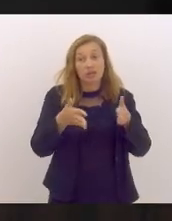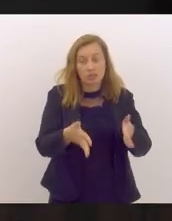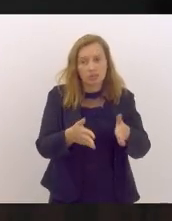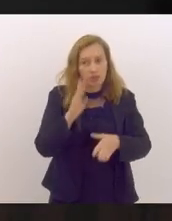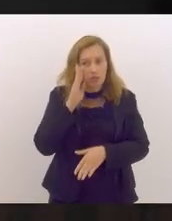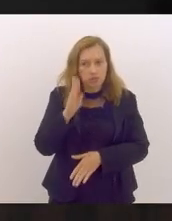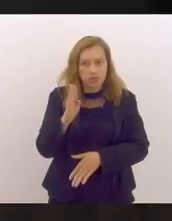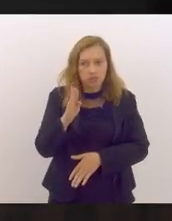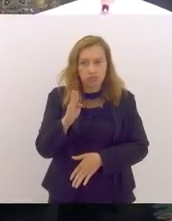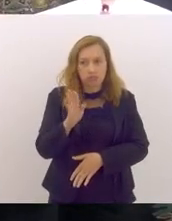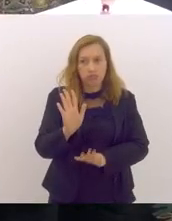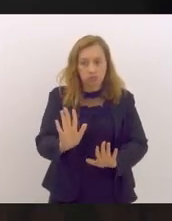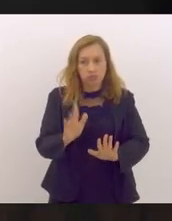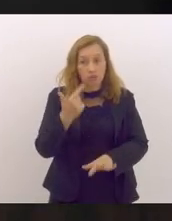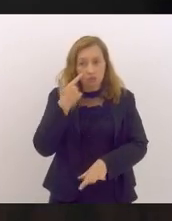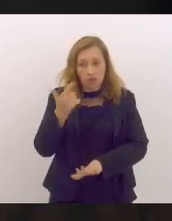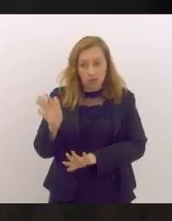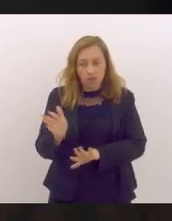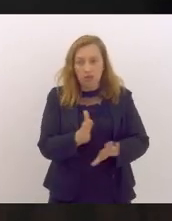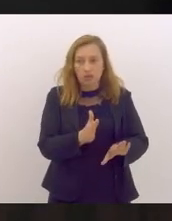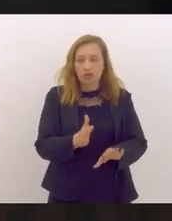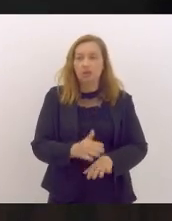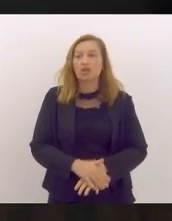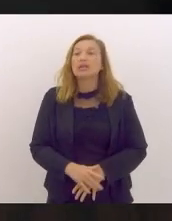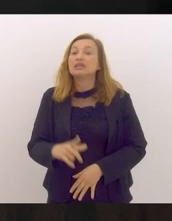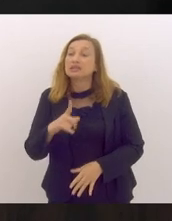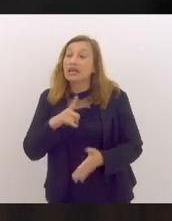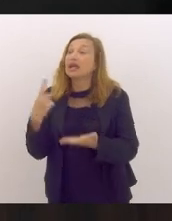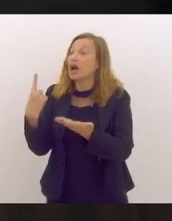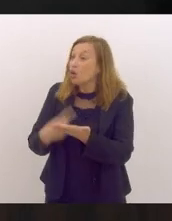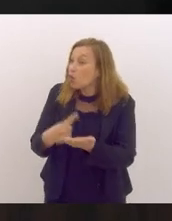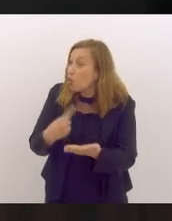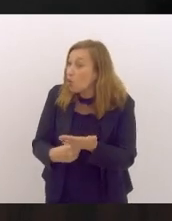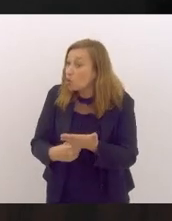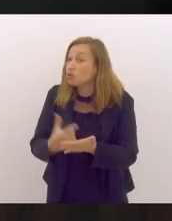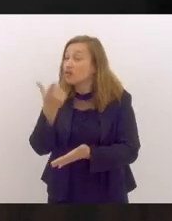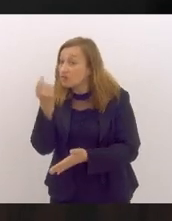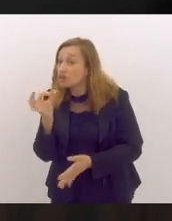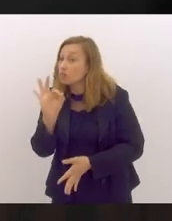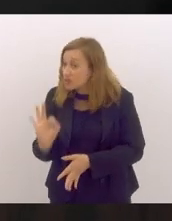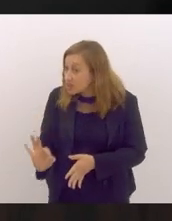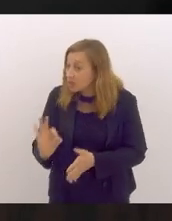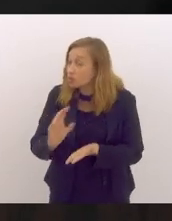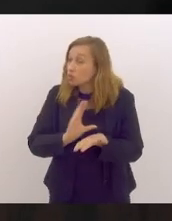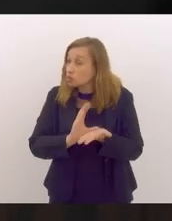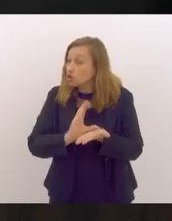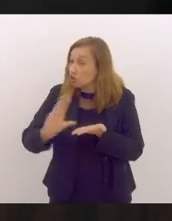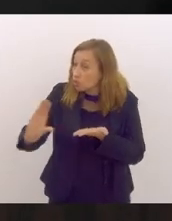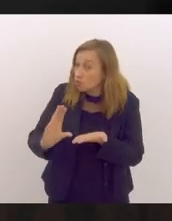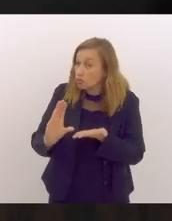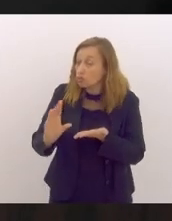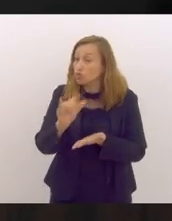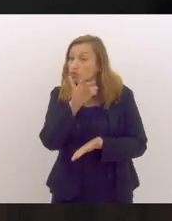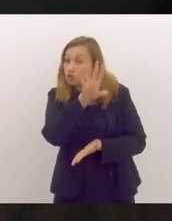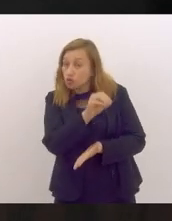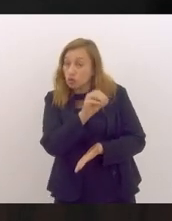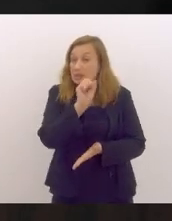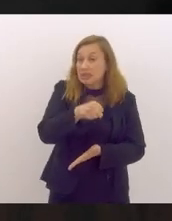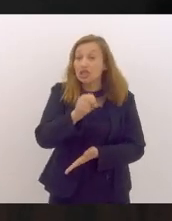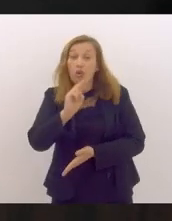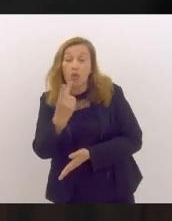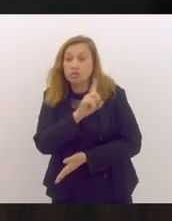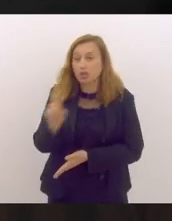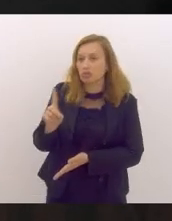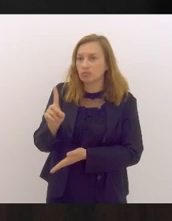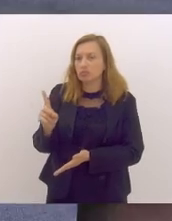aqui que não dá para atender todo mundo. Sim. Tem acordo em limitar em 20% os recursos saírem do fundo, sim ou não? Senão